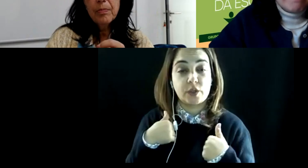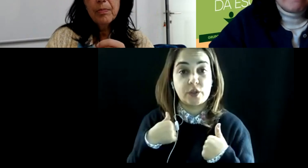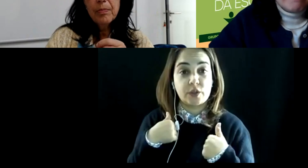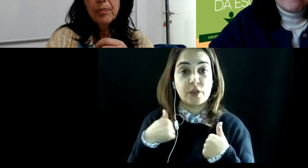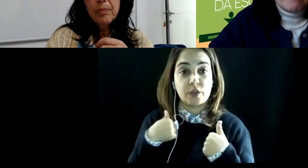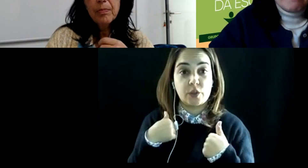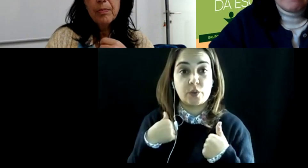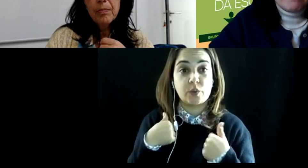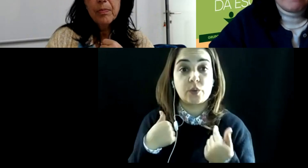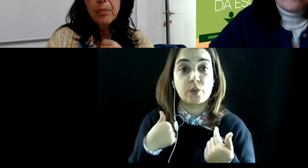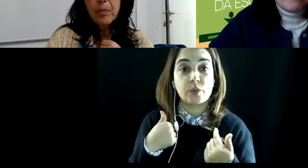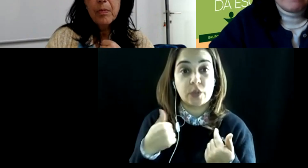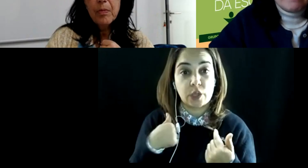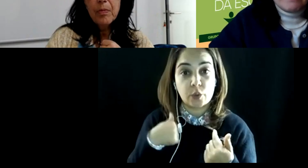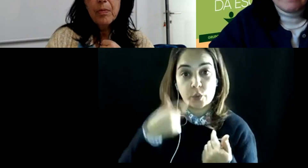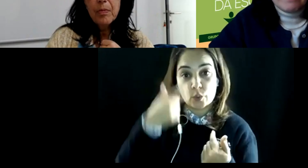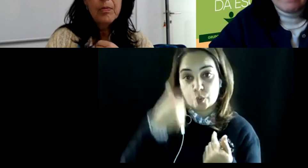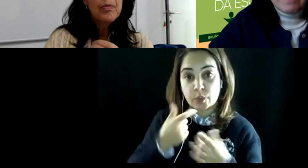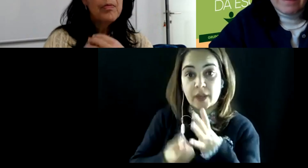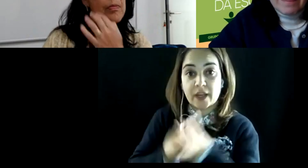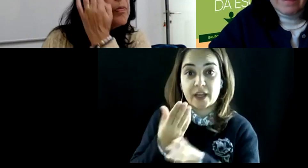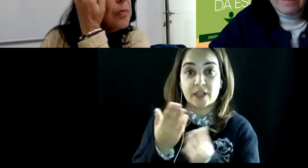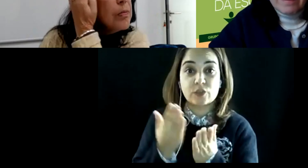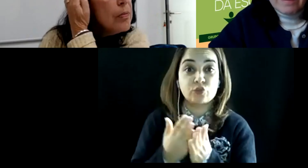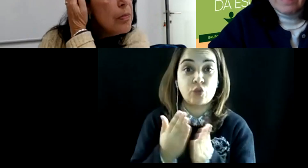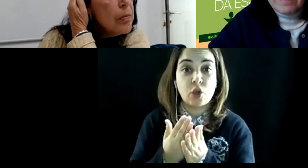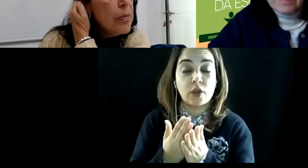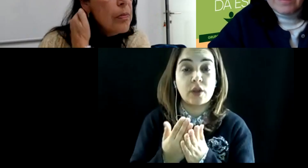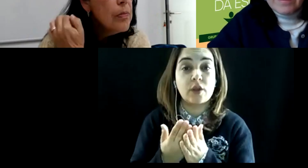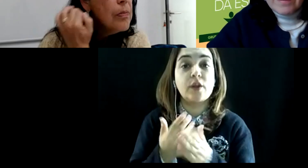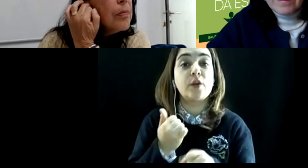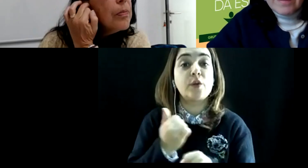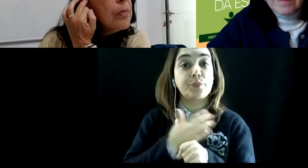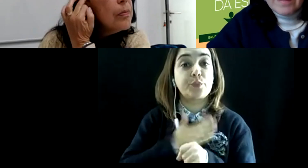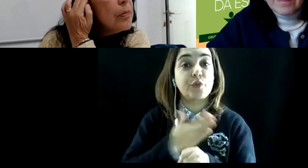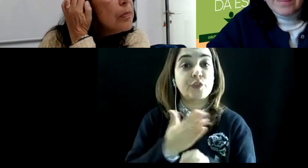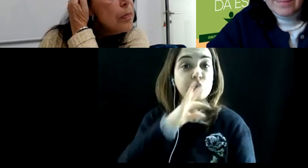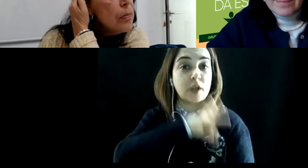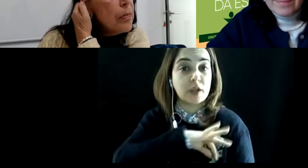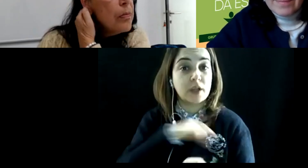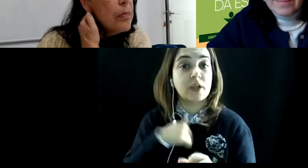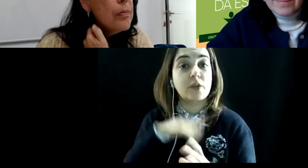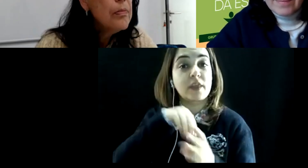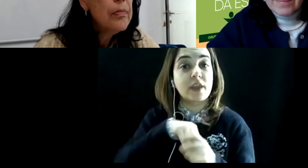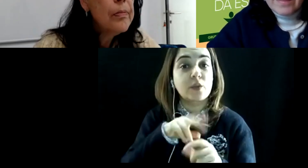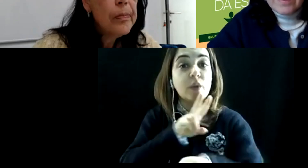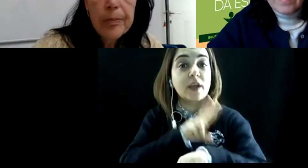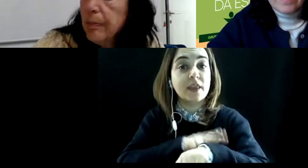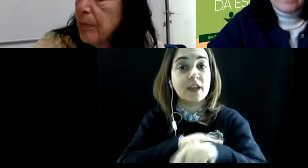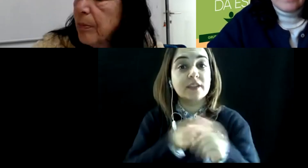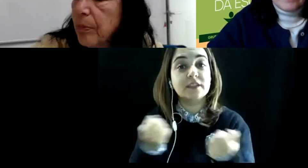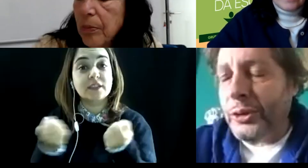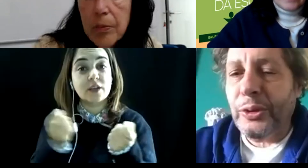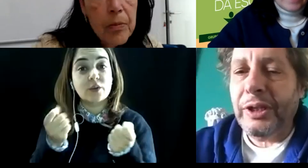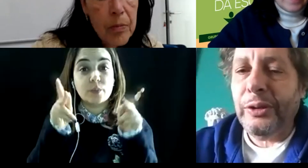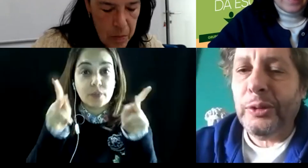ou seja, fui fundador de uma escola profissional, fiz parte da direção pedagógica, fui professor,